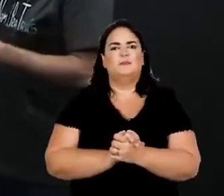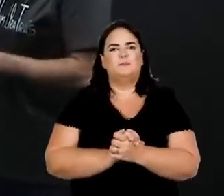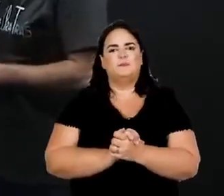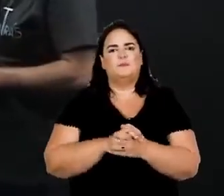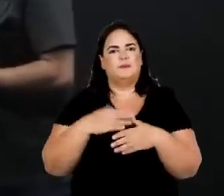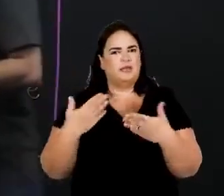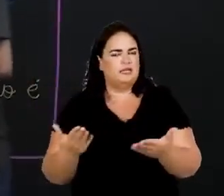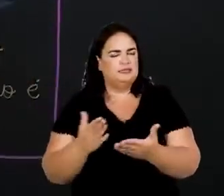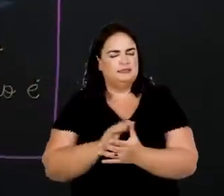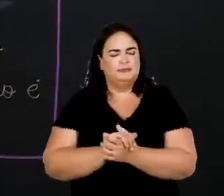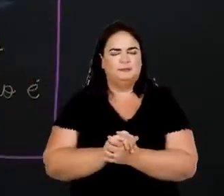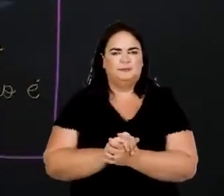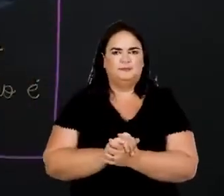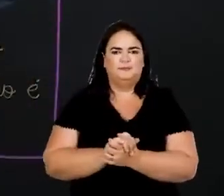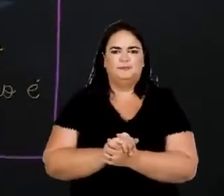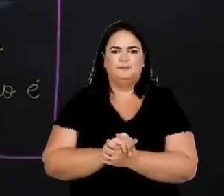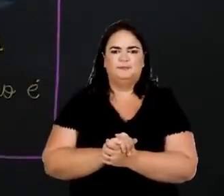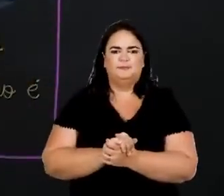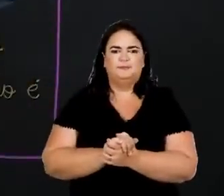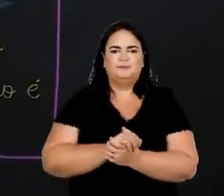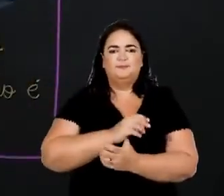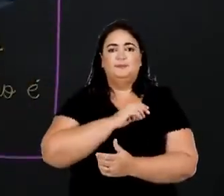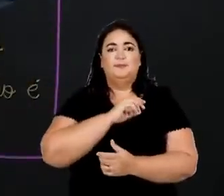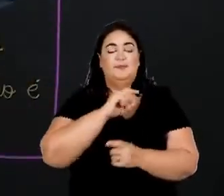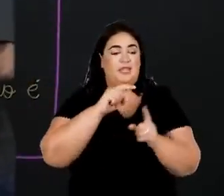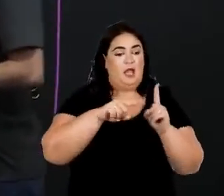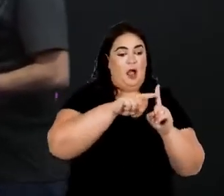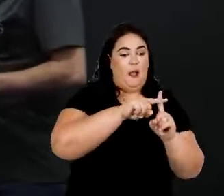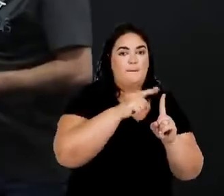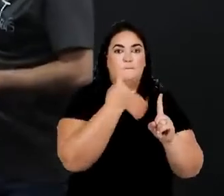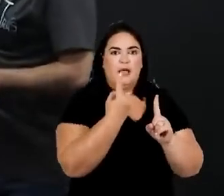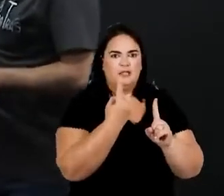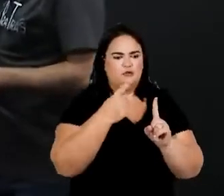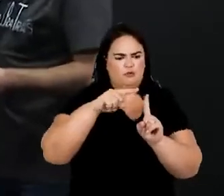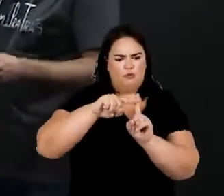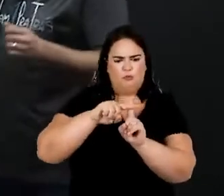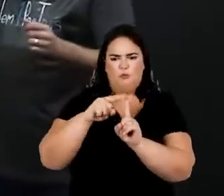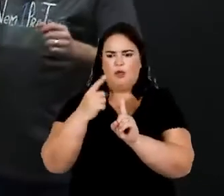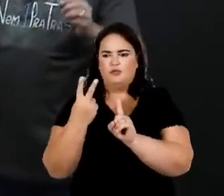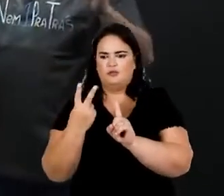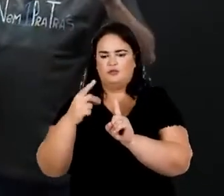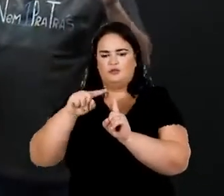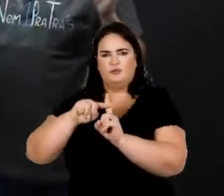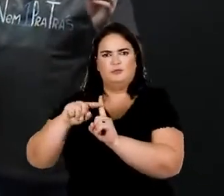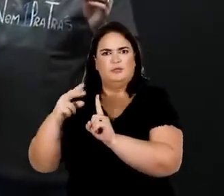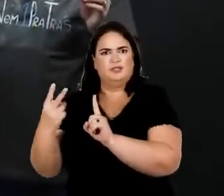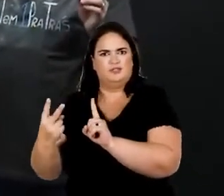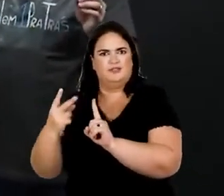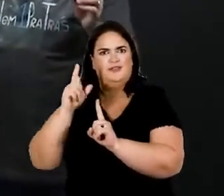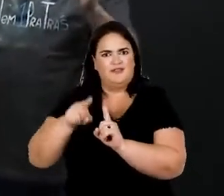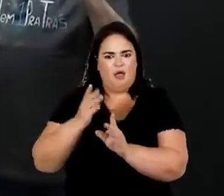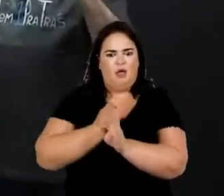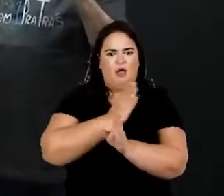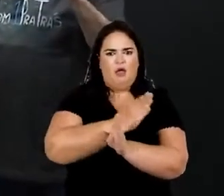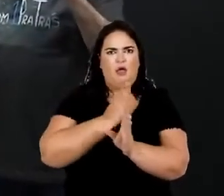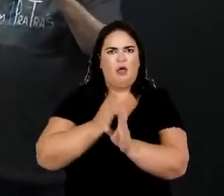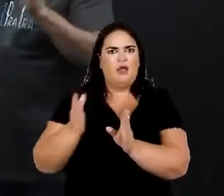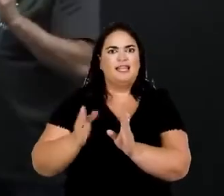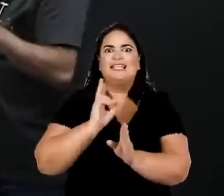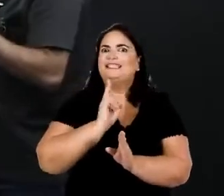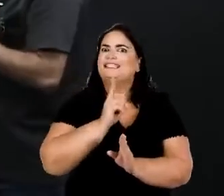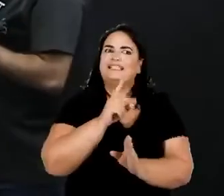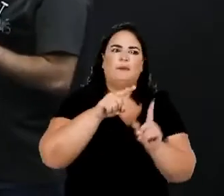vamos aqui então olha só mais um mais dois mais três são números inteiros positivos